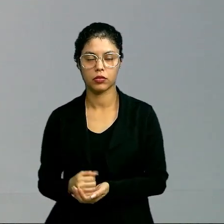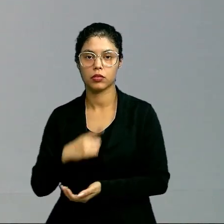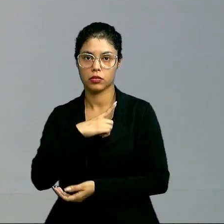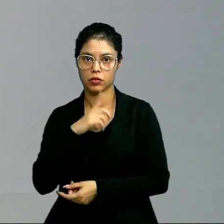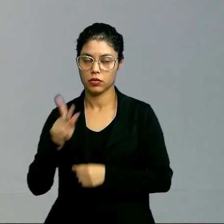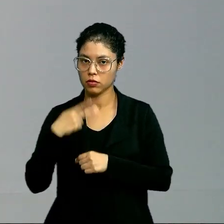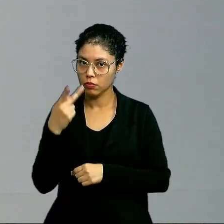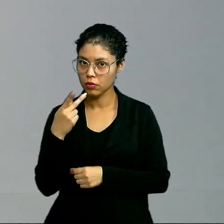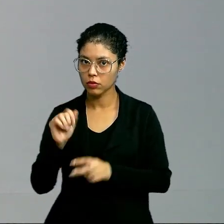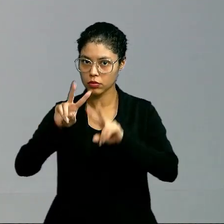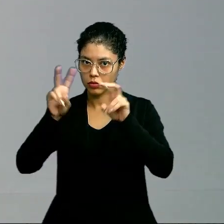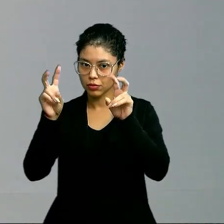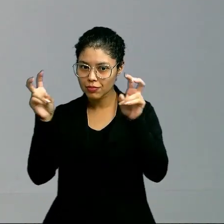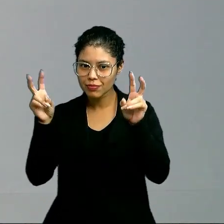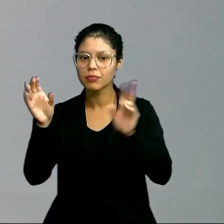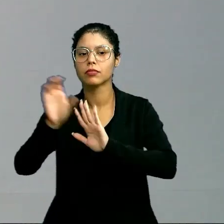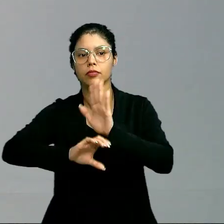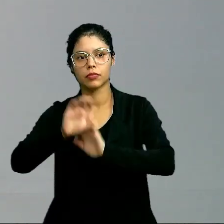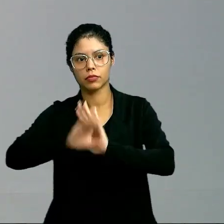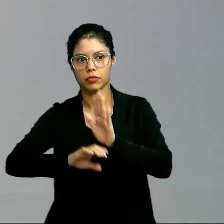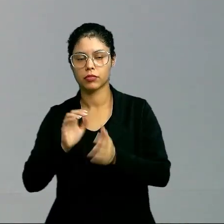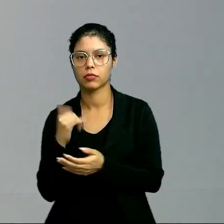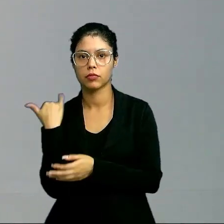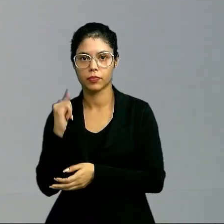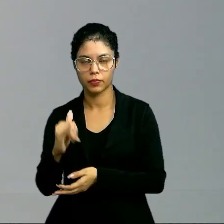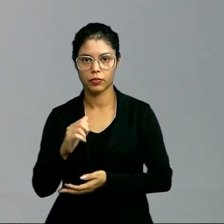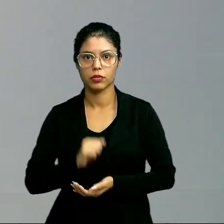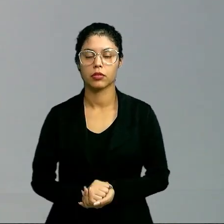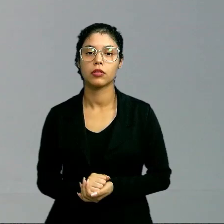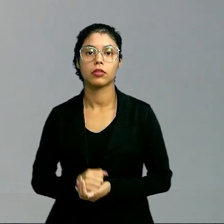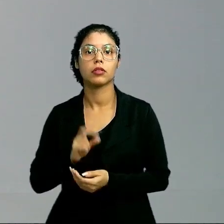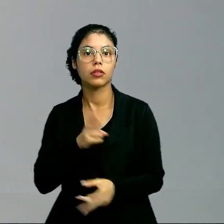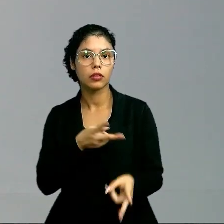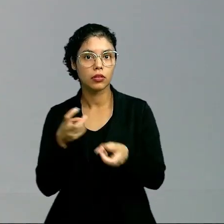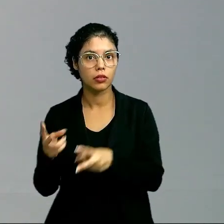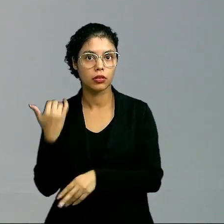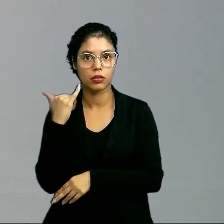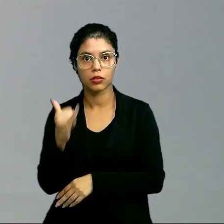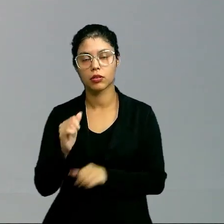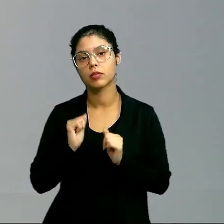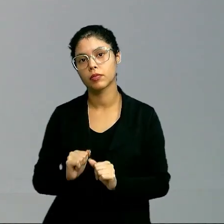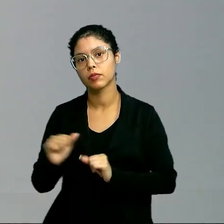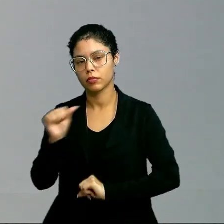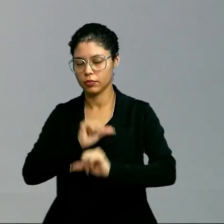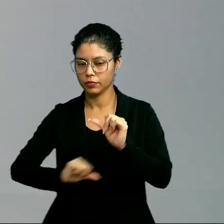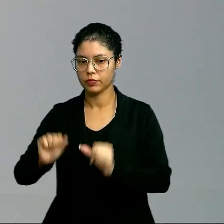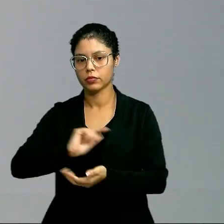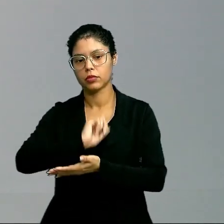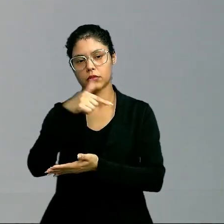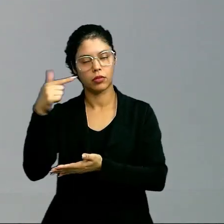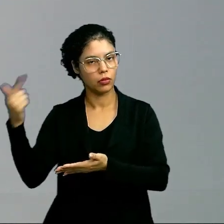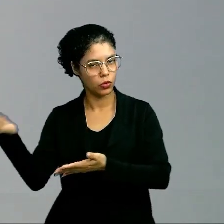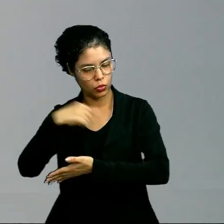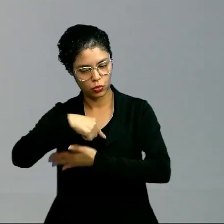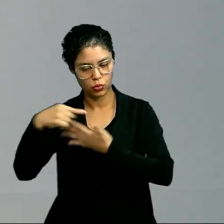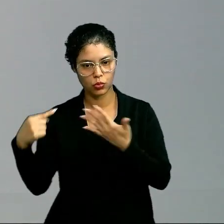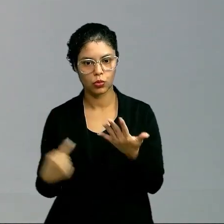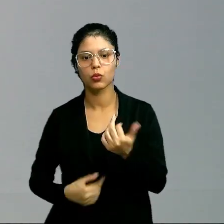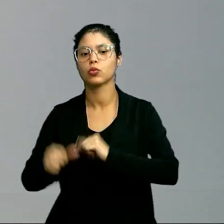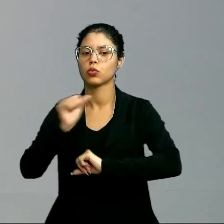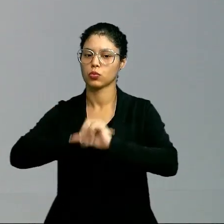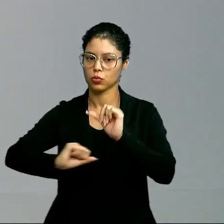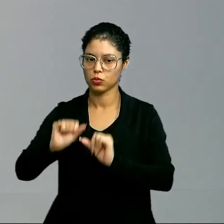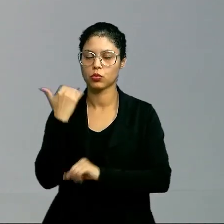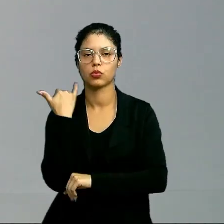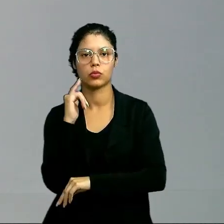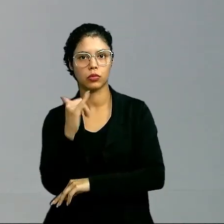se diz respeito a esse conteúdo de energia. A gente percebe que a energia ela pode ser transformada. Dessa forma, essa